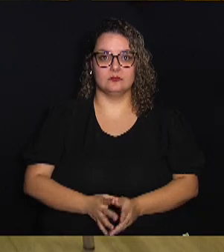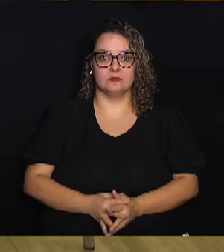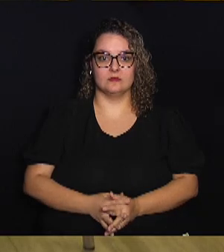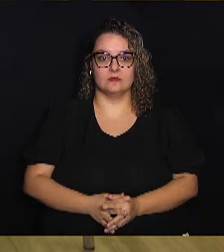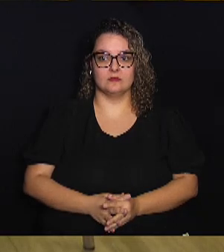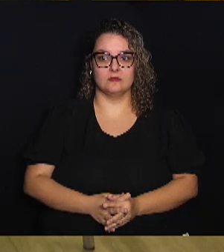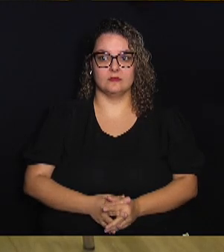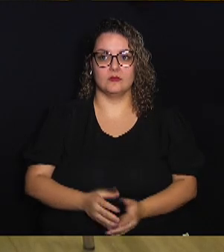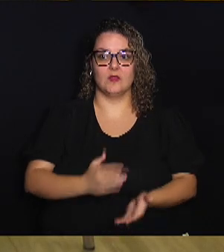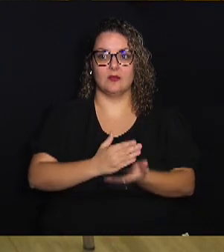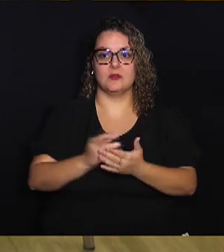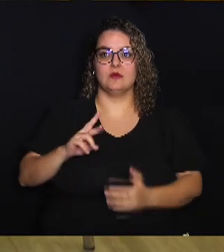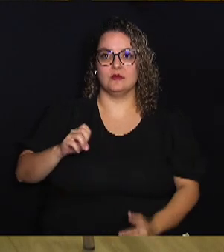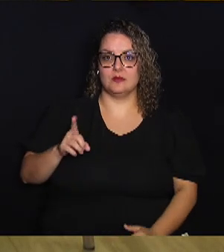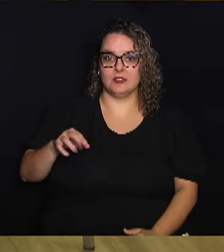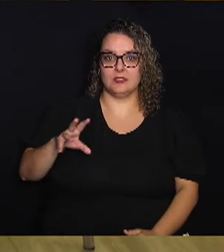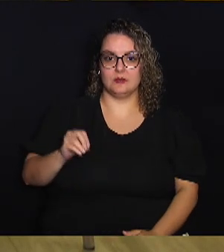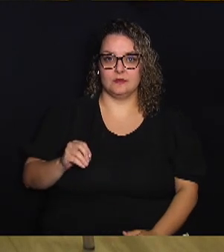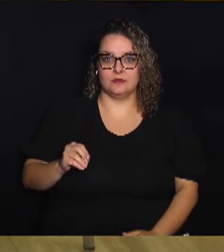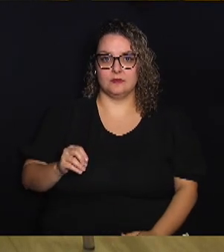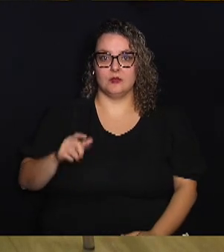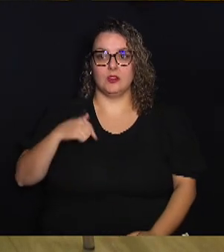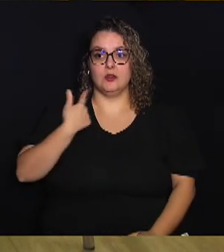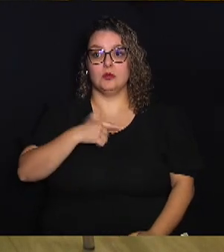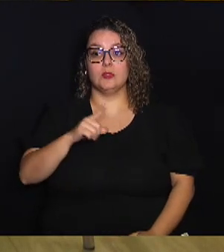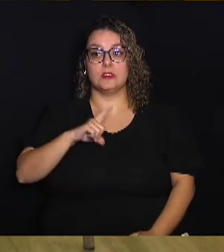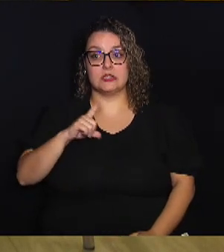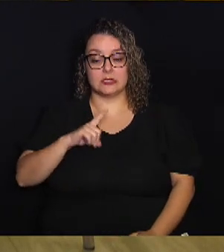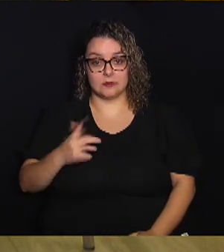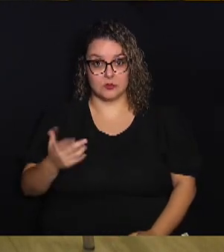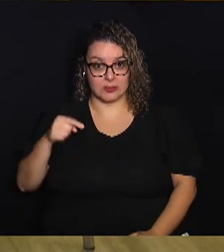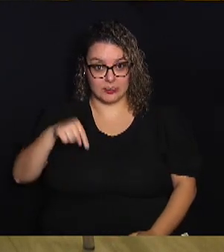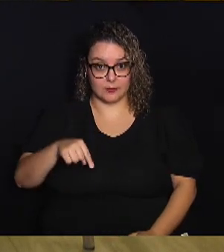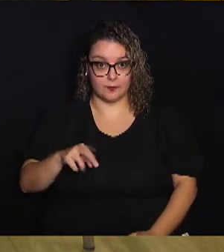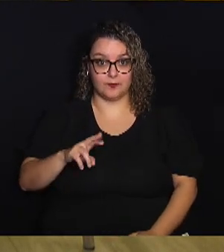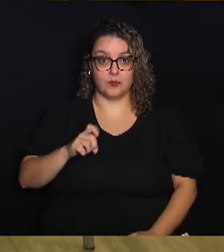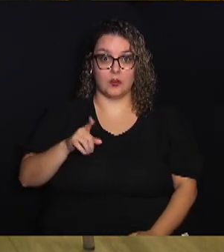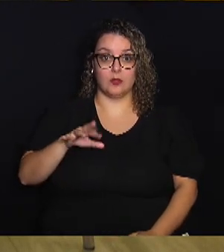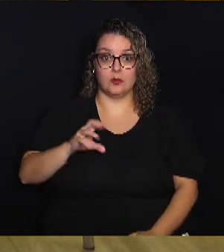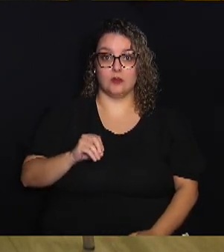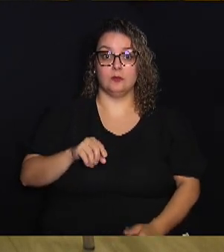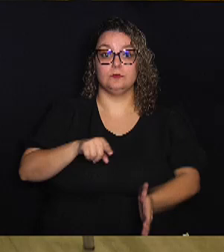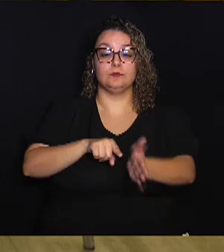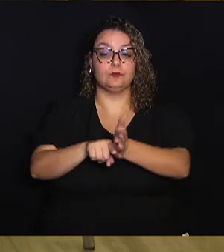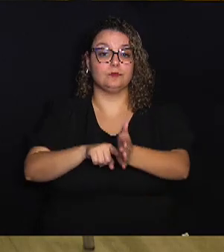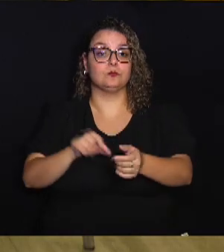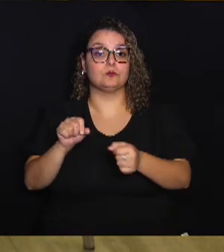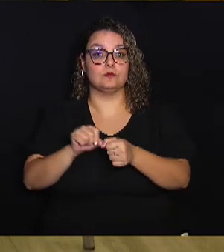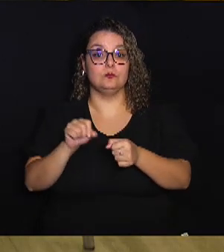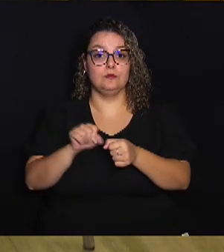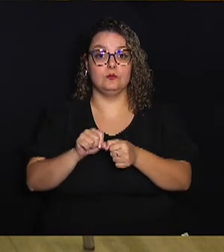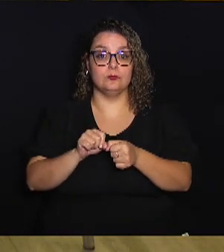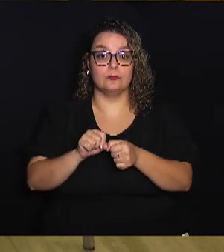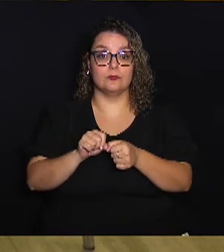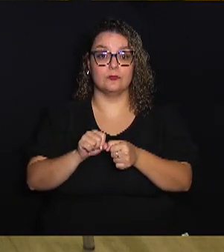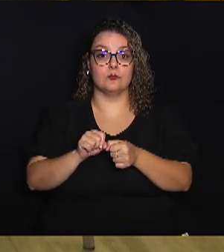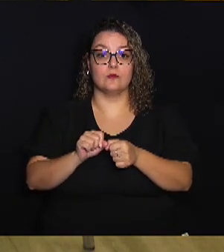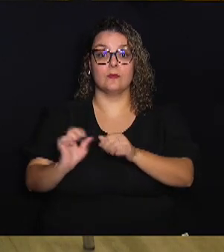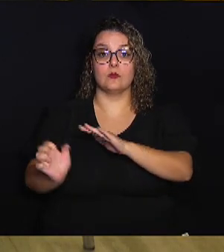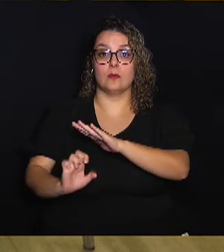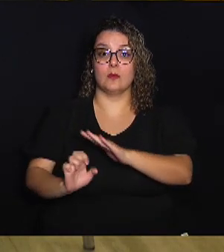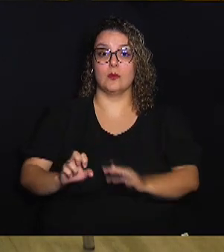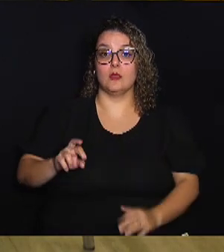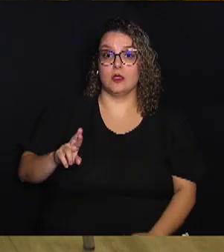o Rodrigo. Olha, a gente tem aqui, Rodrigo, uma pesquisa realizada pela empresa